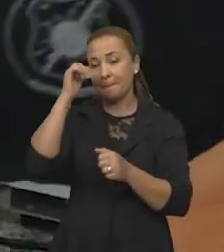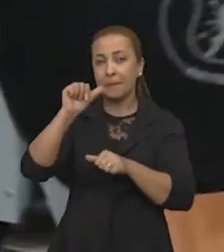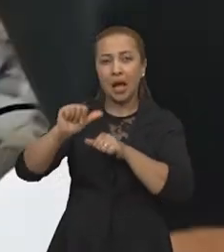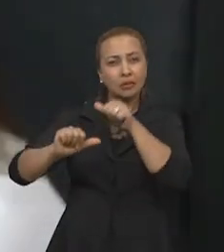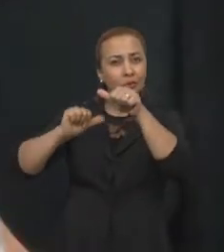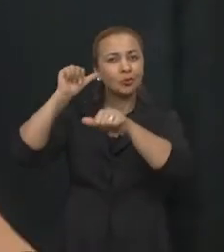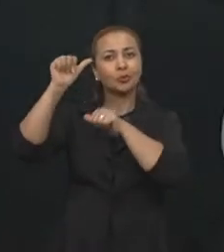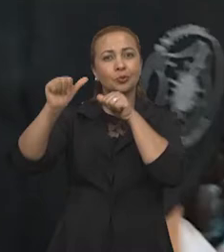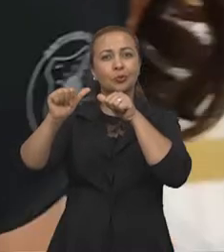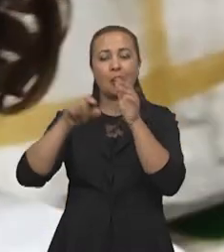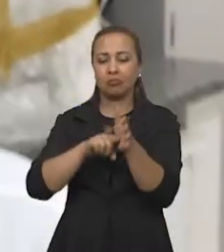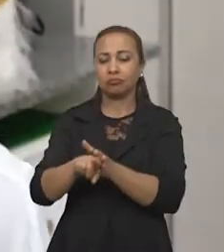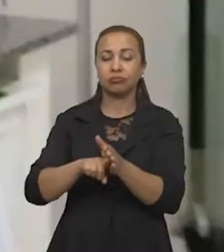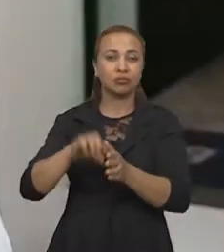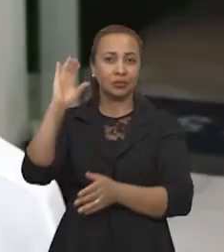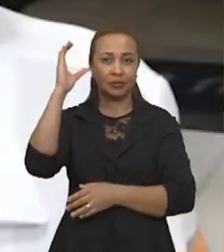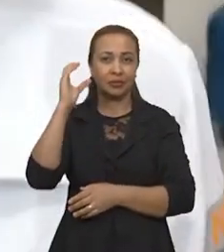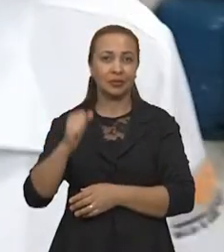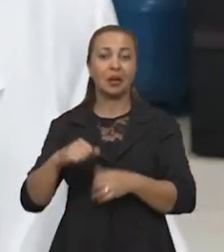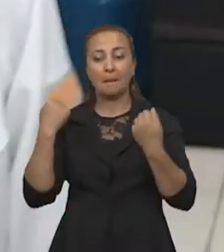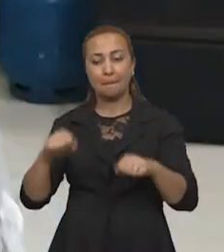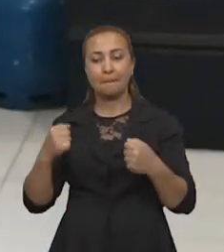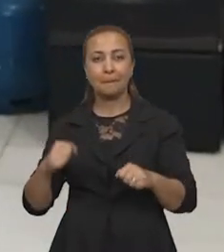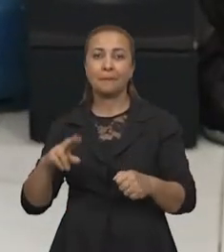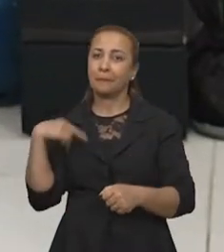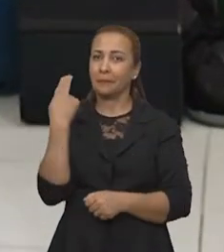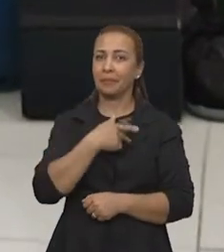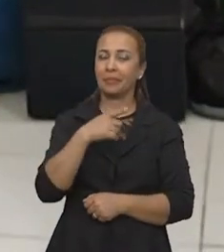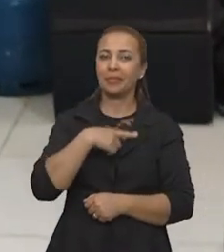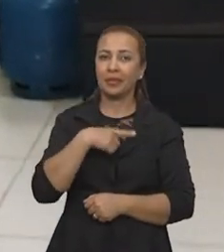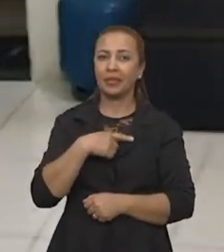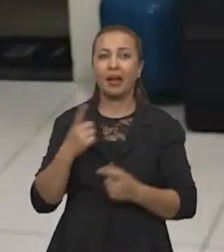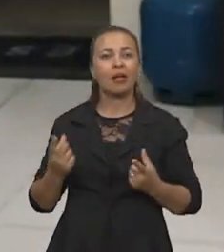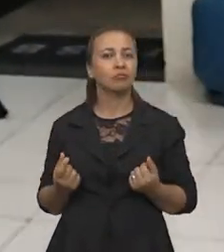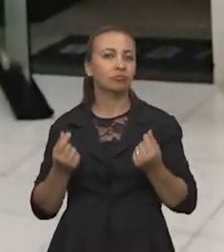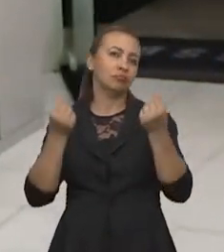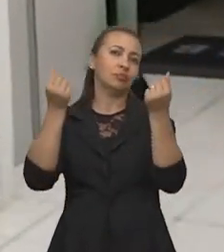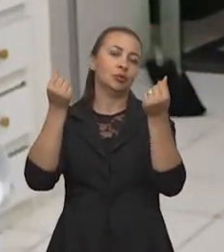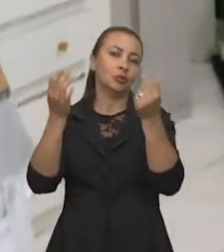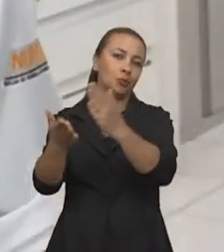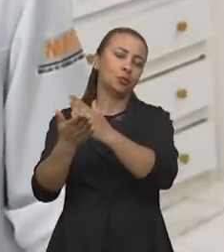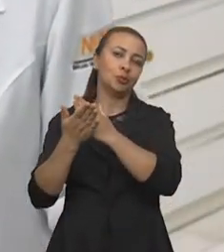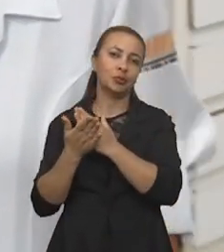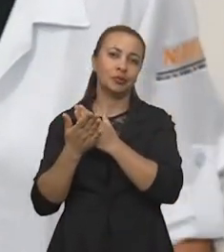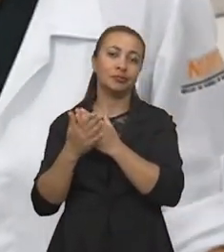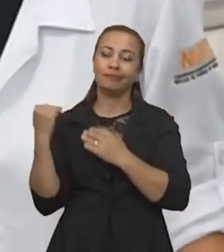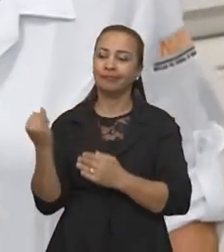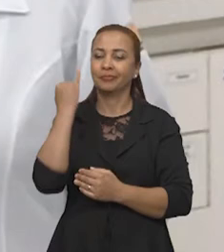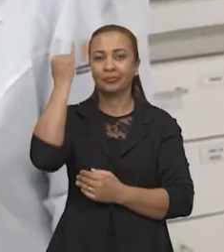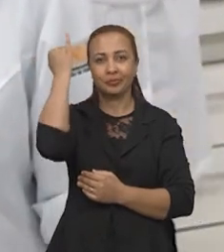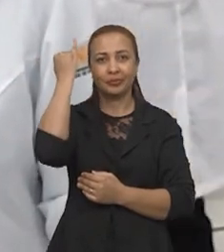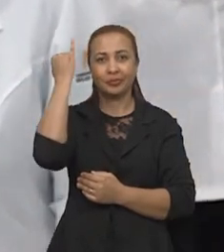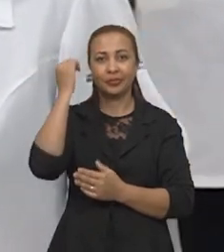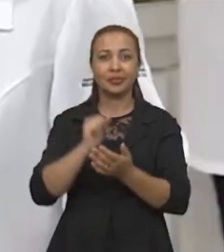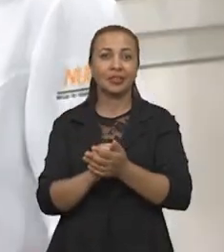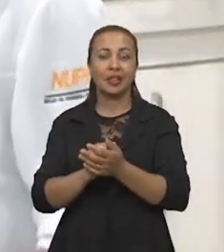para desenvolver pesquisa científica é necessário que nós tenhamos recursos financeiros. Então a